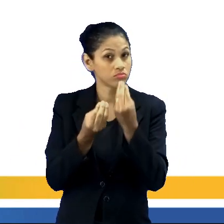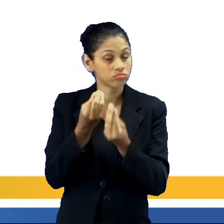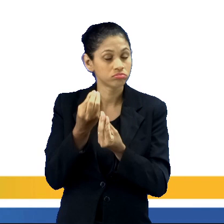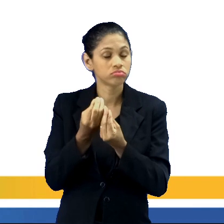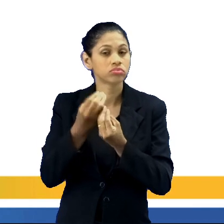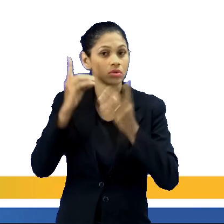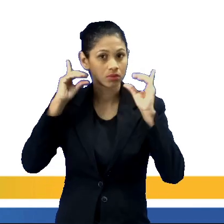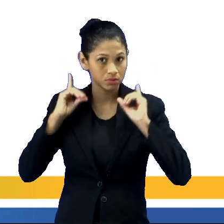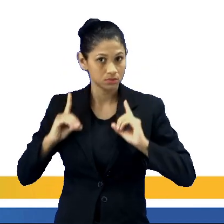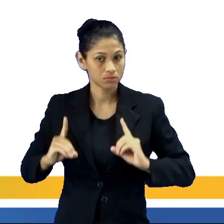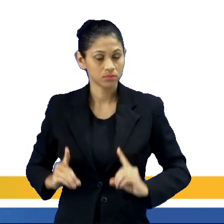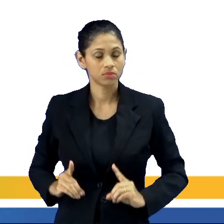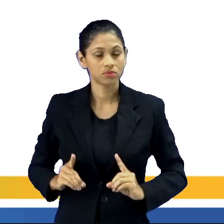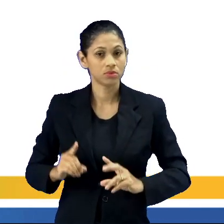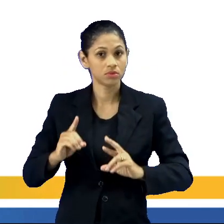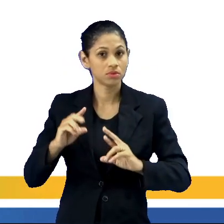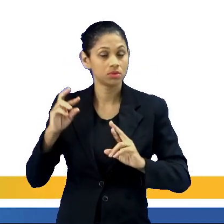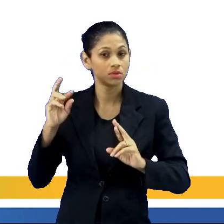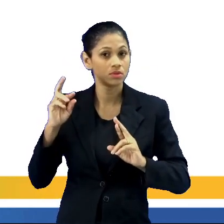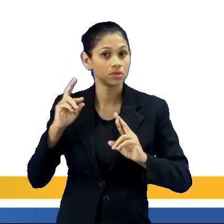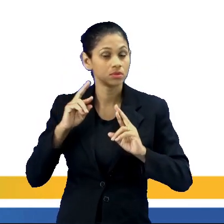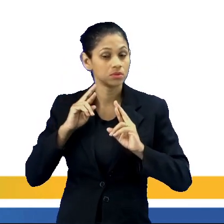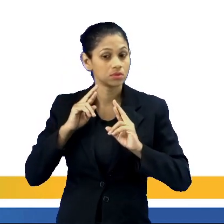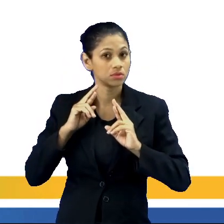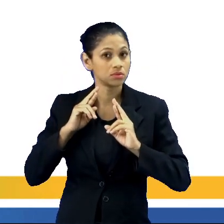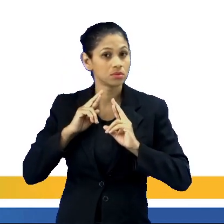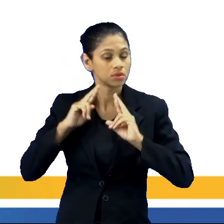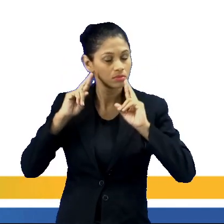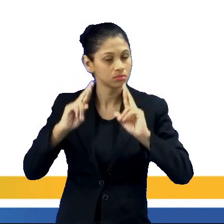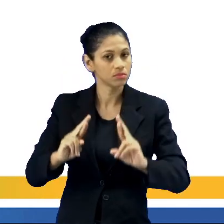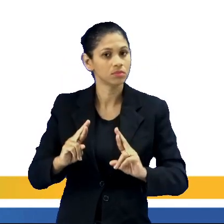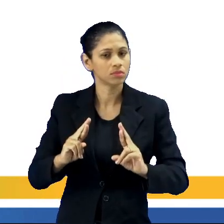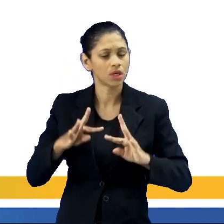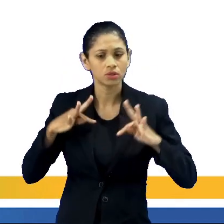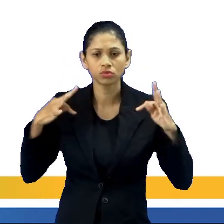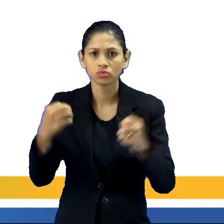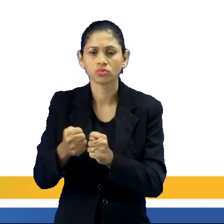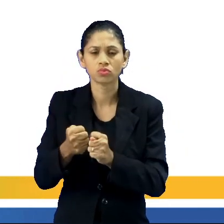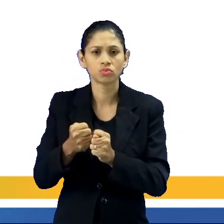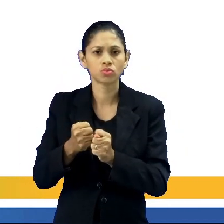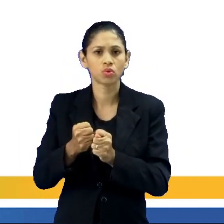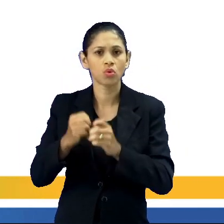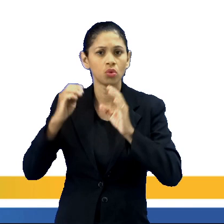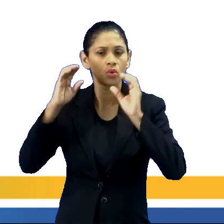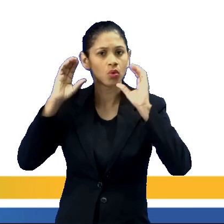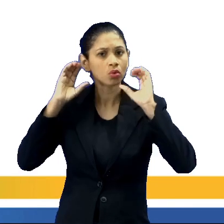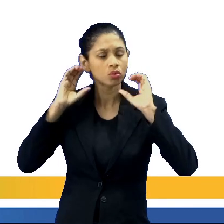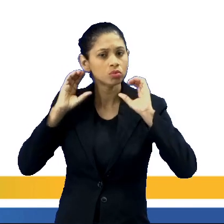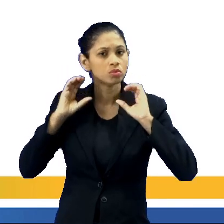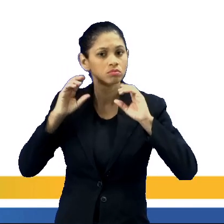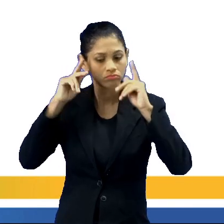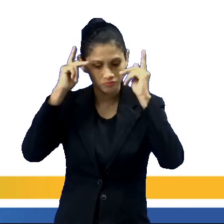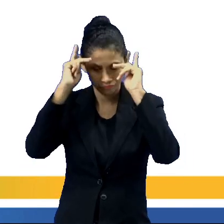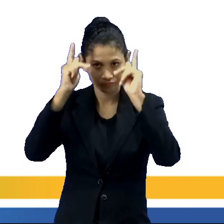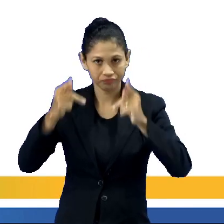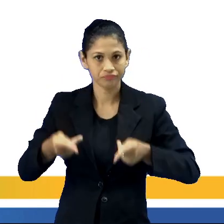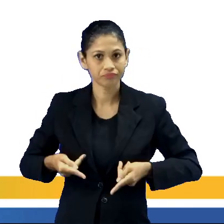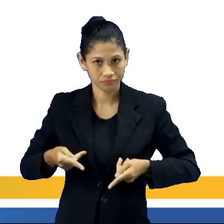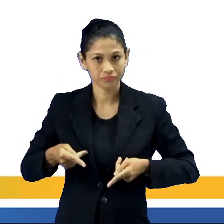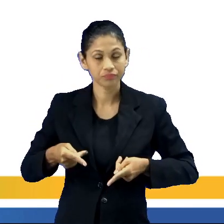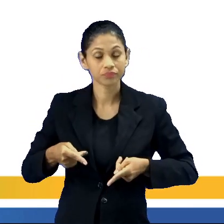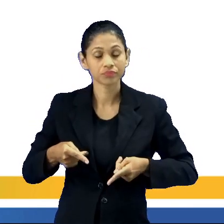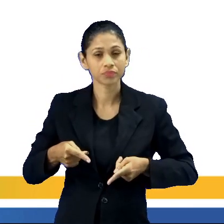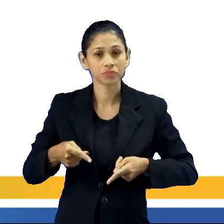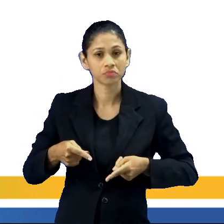os direitos que dizem respeito a todo ser humano, independente de sua